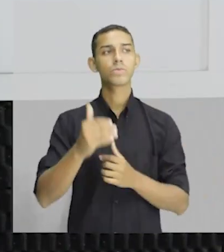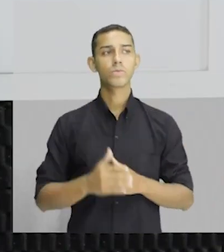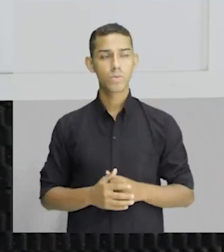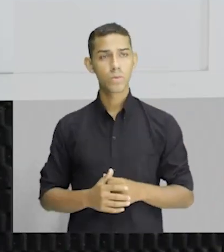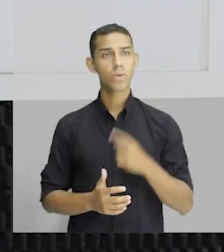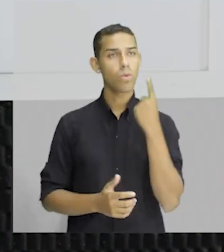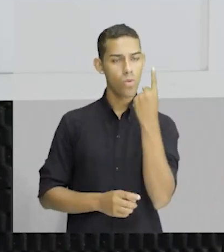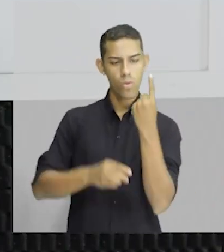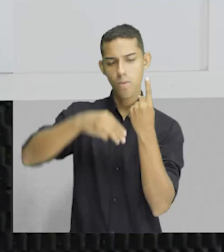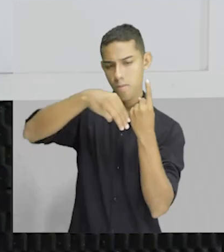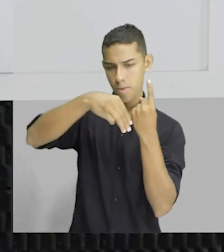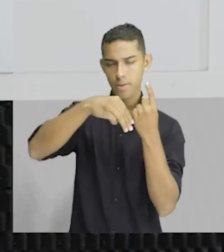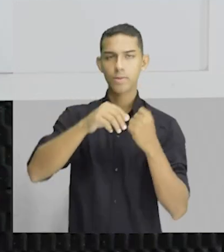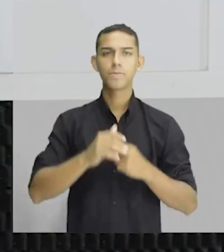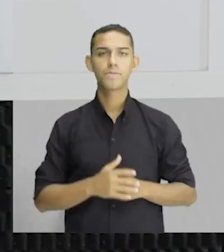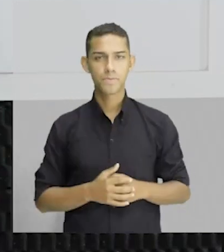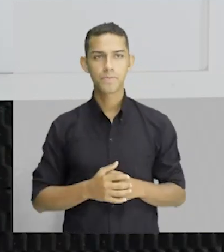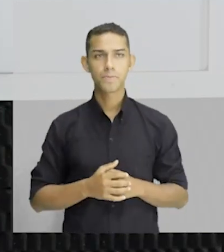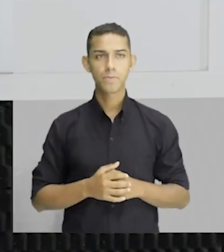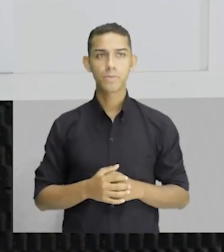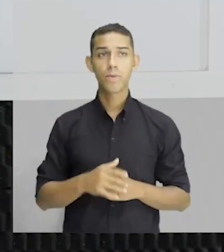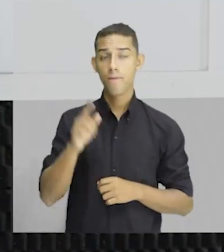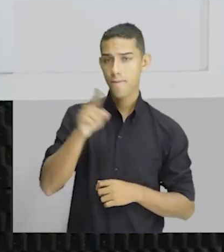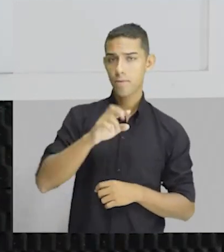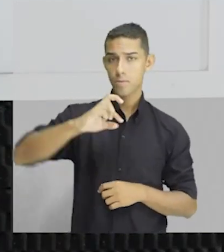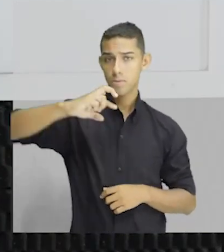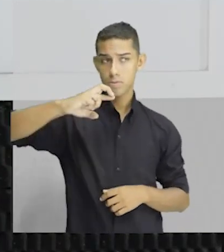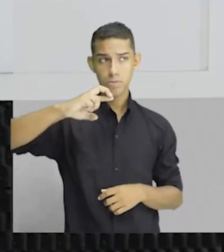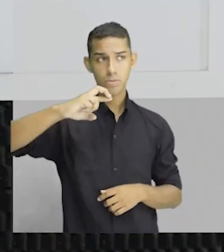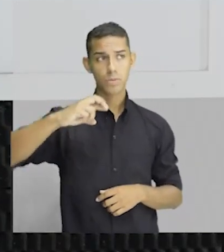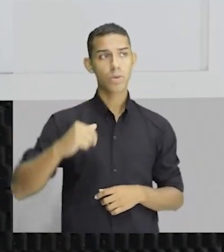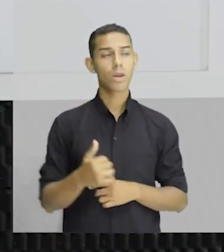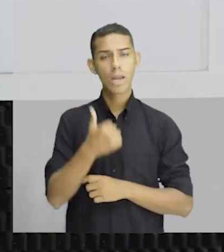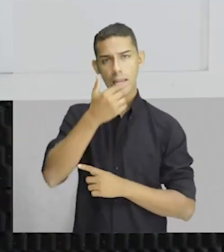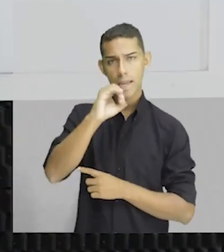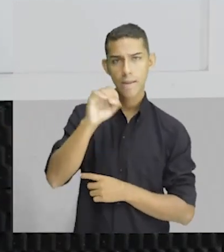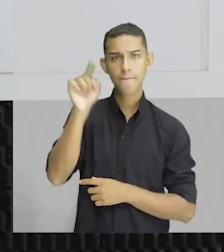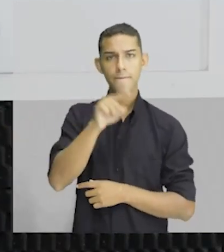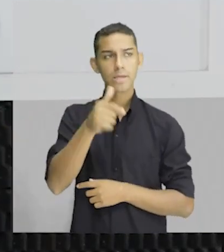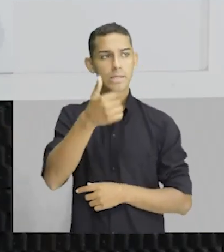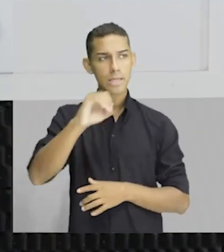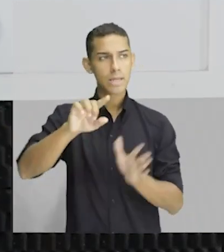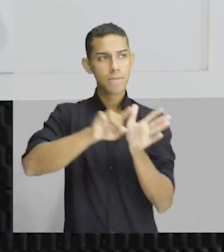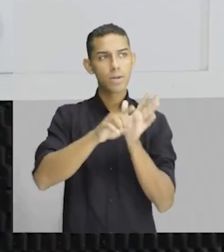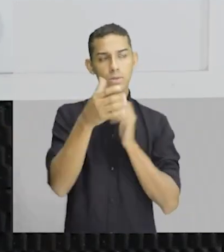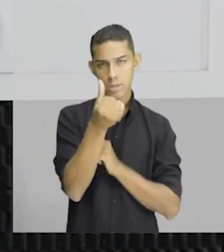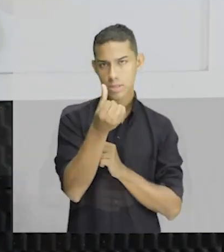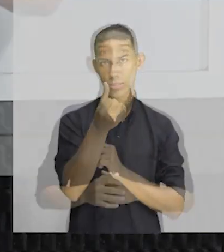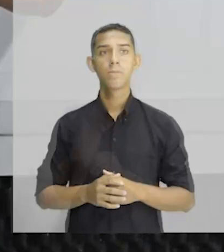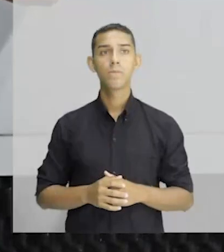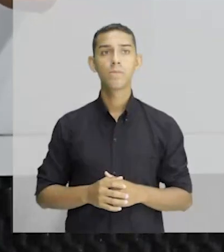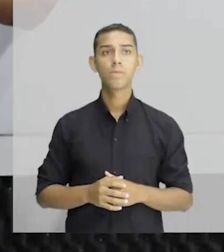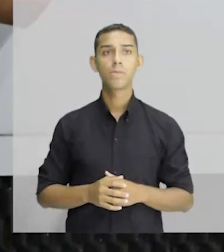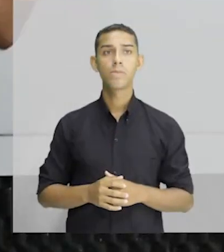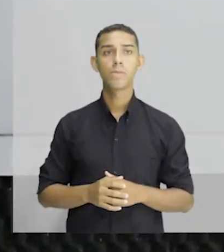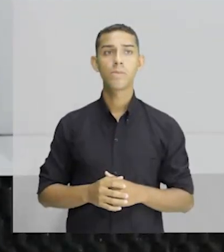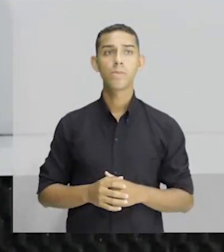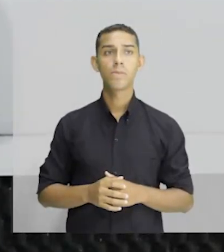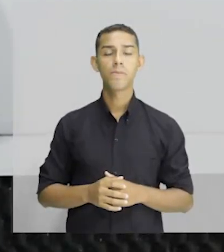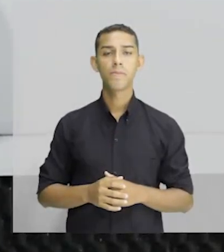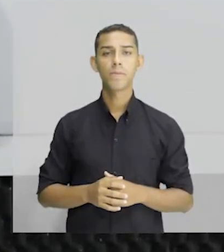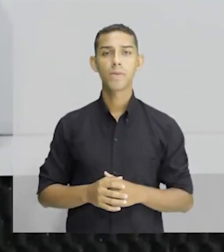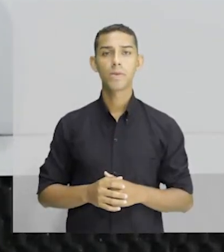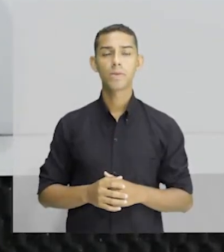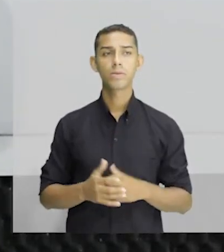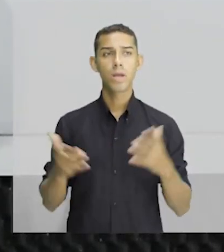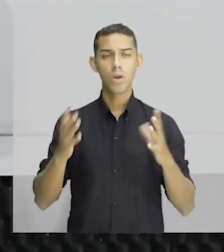1 metro, vezes coeficiente de dilatação aqui do aço, 10 vezes 10 a menos 6. Pronto,